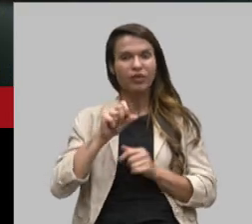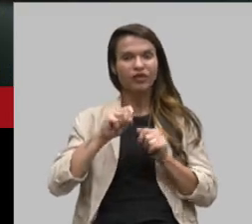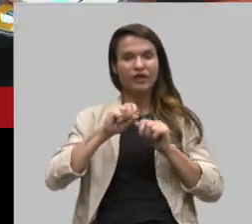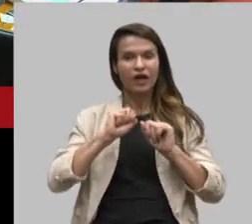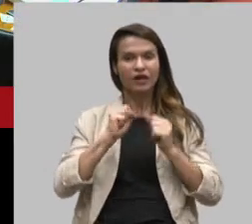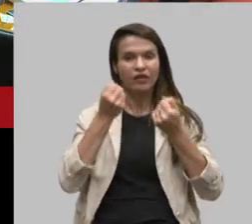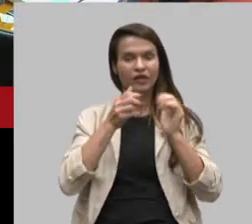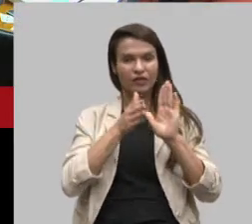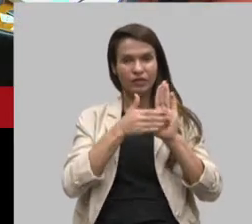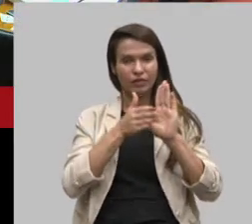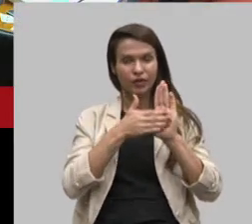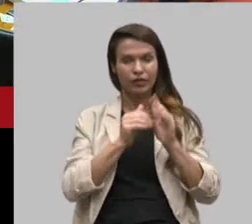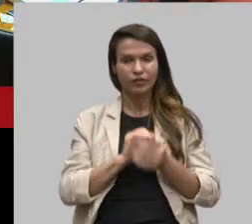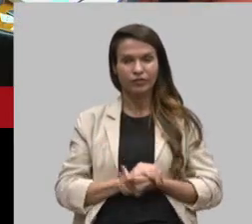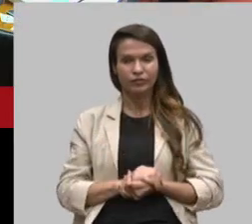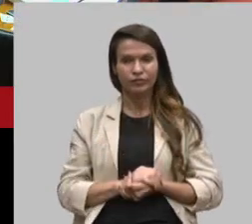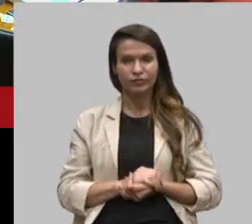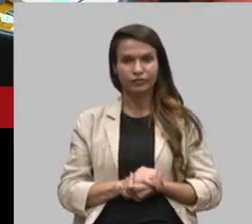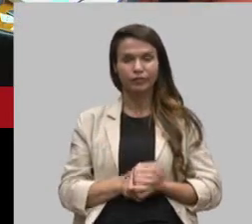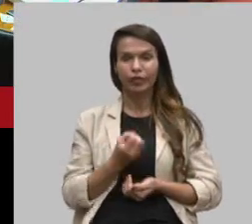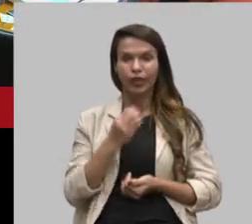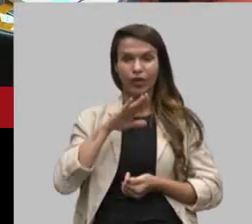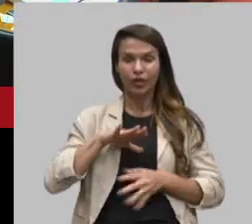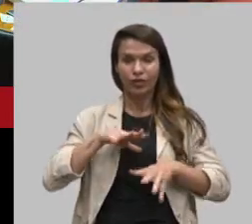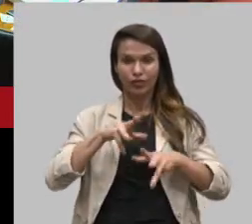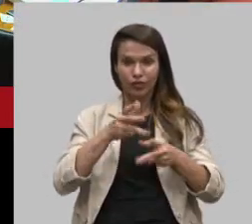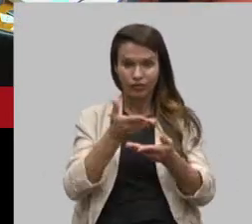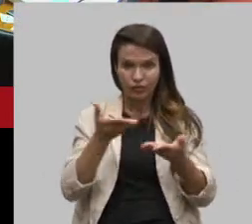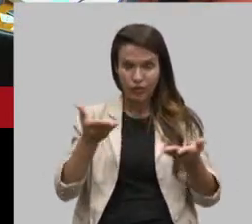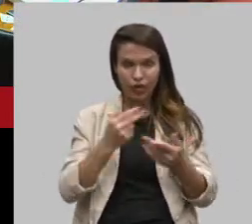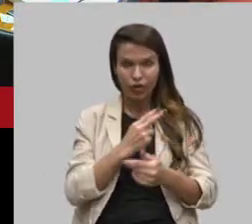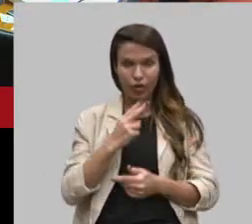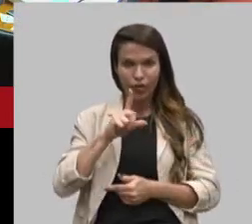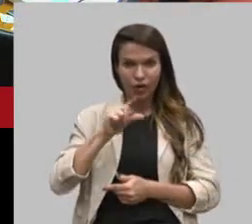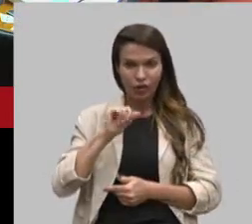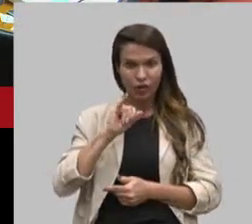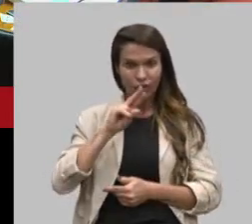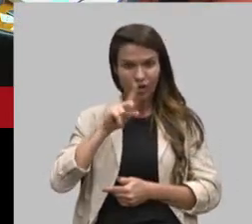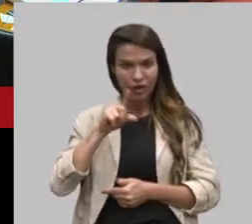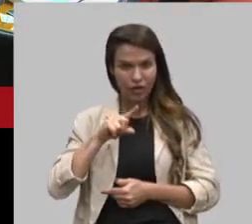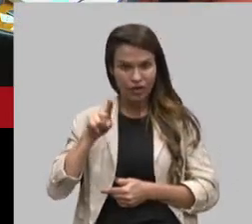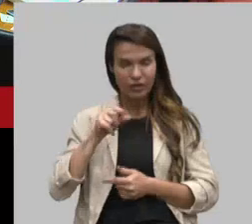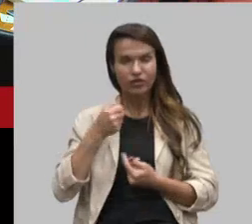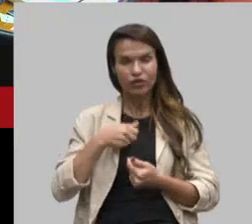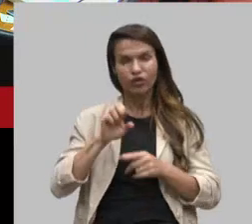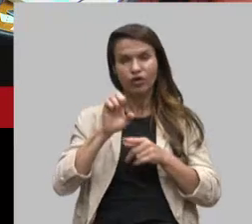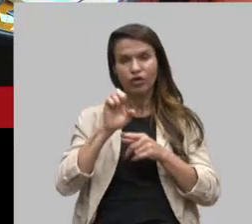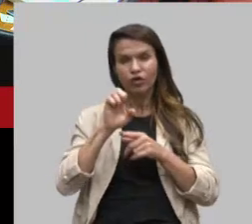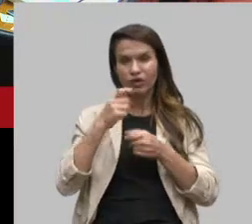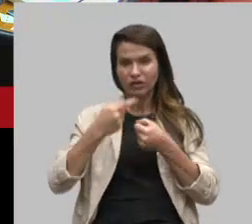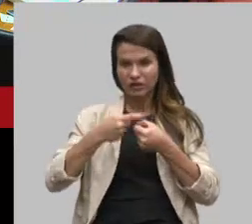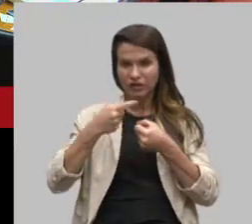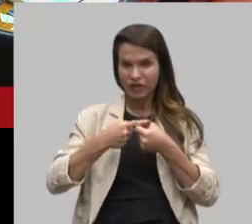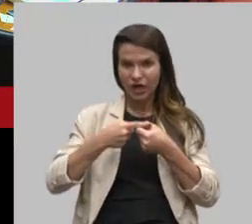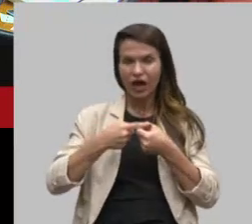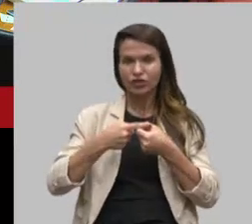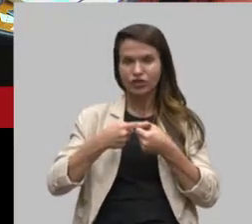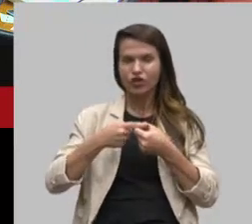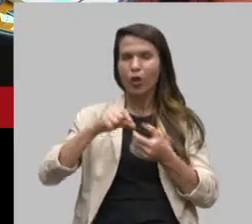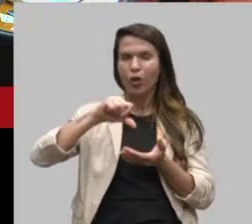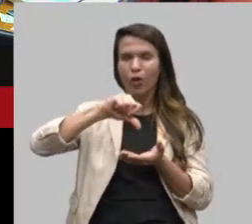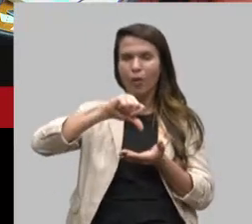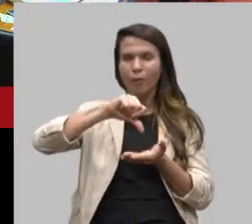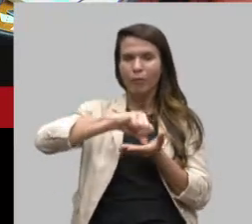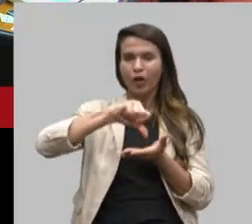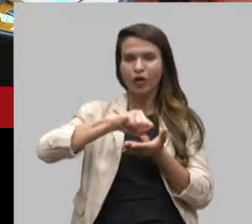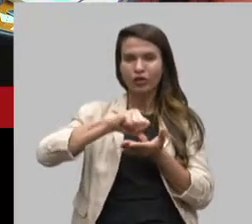a proposta bom Boa tarde a todos meu nome é luí Guilherme de Almeida eu sou da cidade de arcos do Polo Centro Oeste e